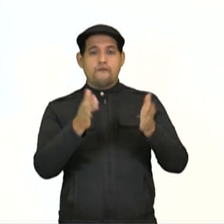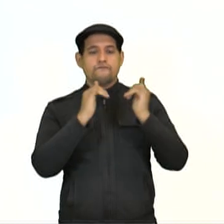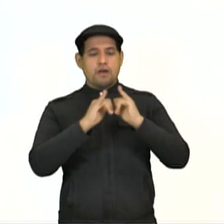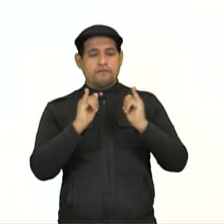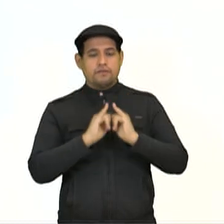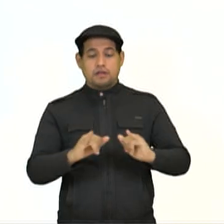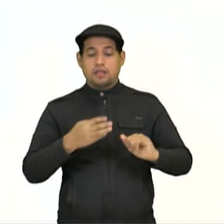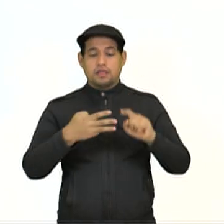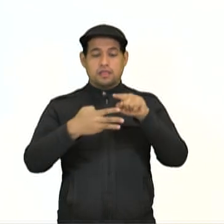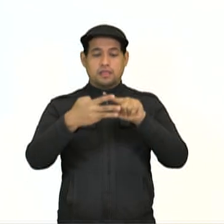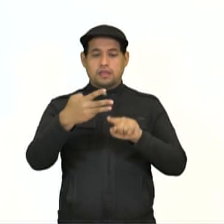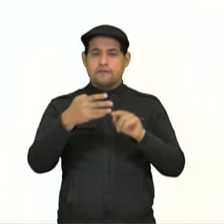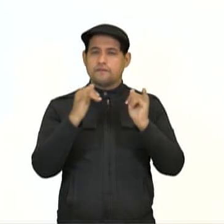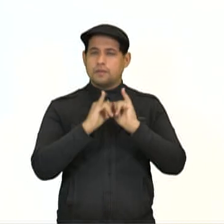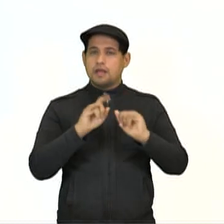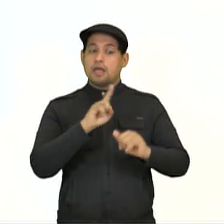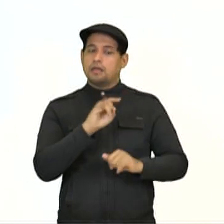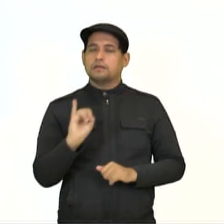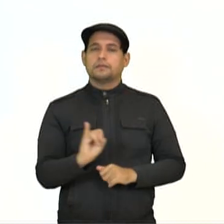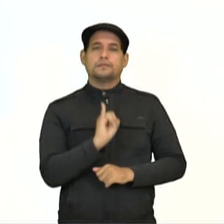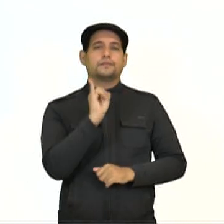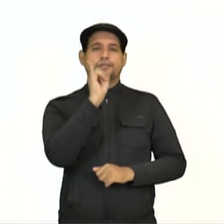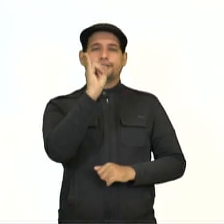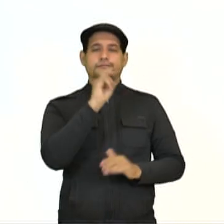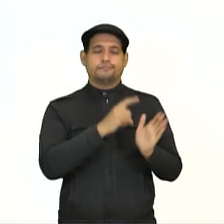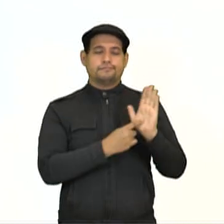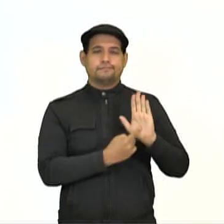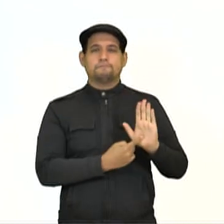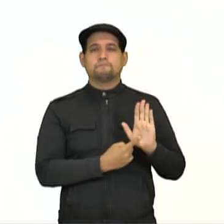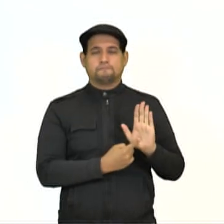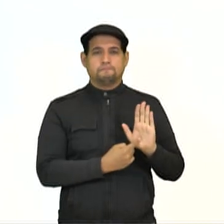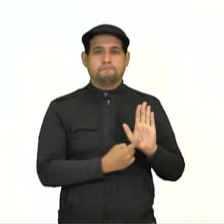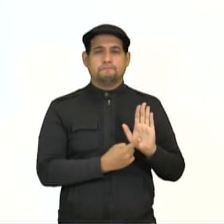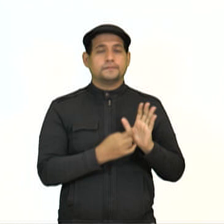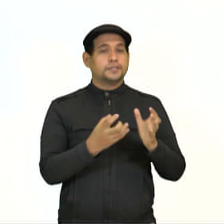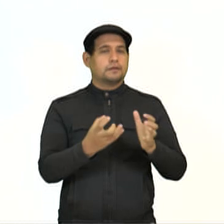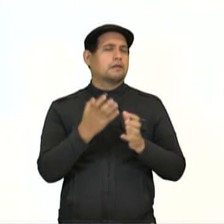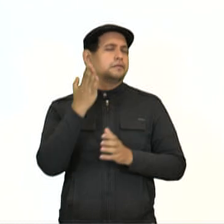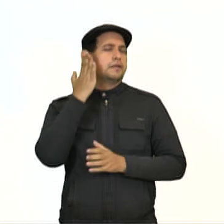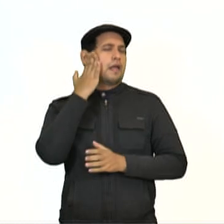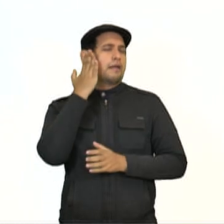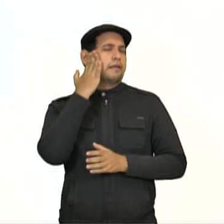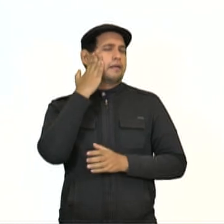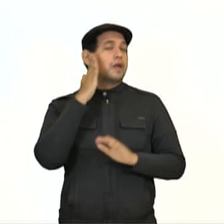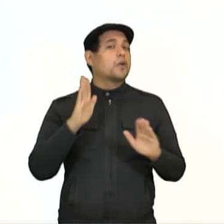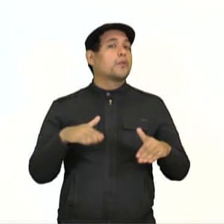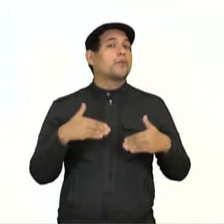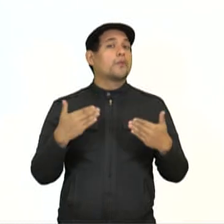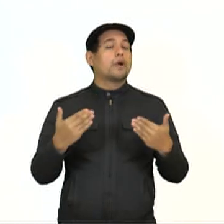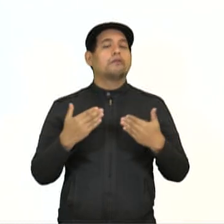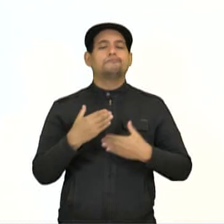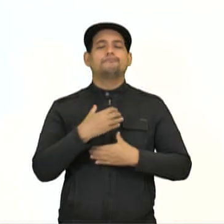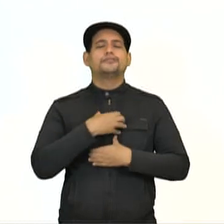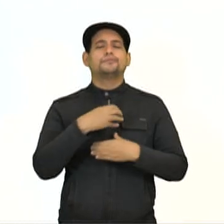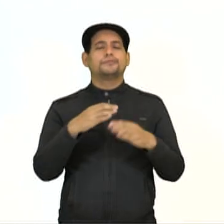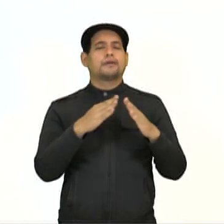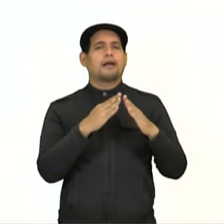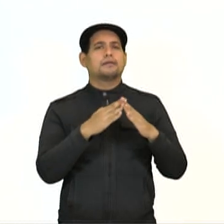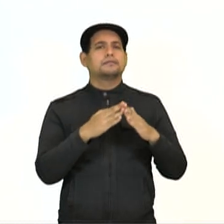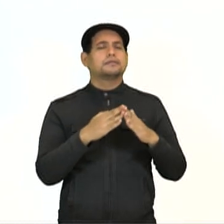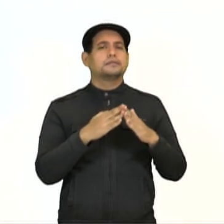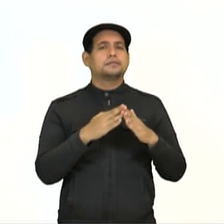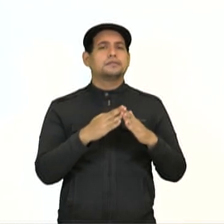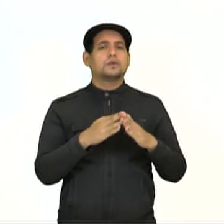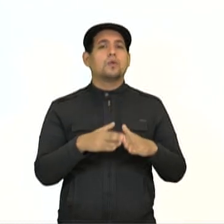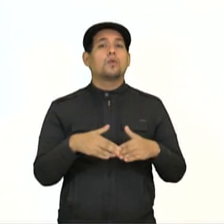as 3 informações importantes que estão destacadas. Eu quero saber qual é o tipo de imóvel,